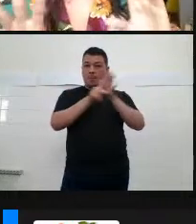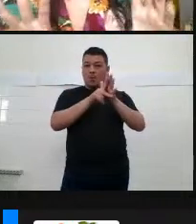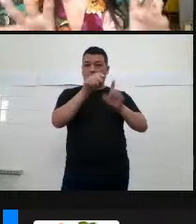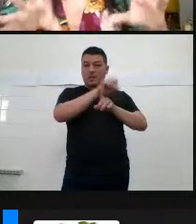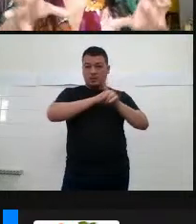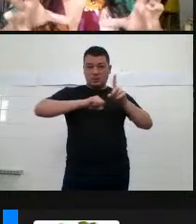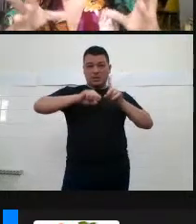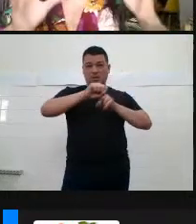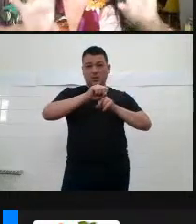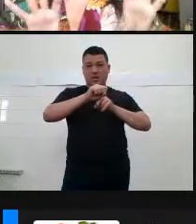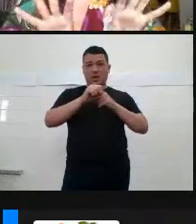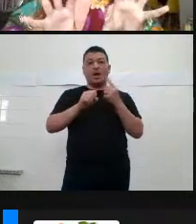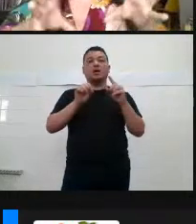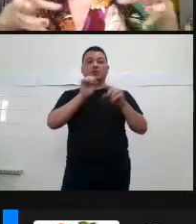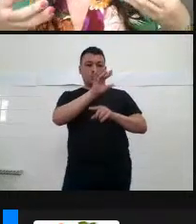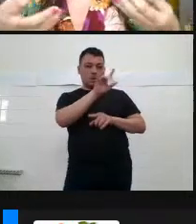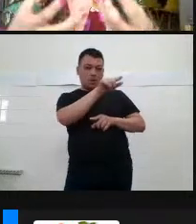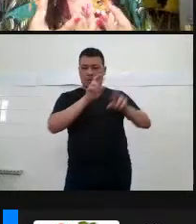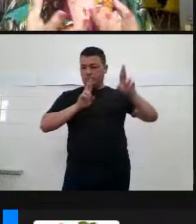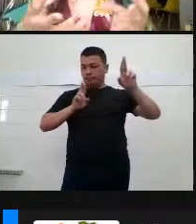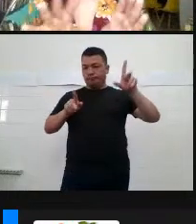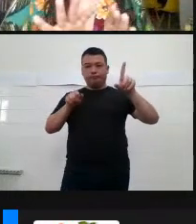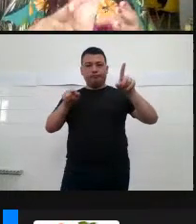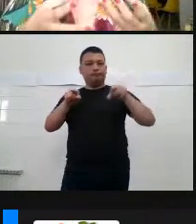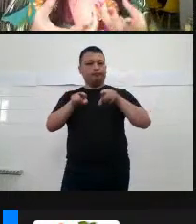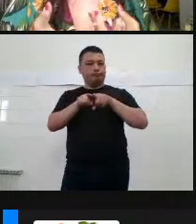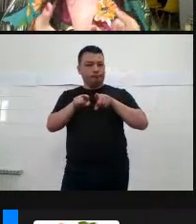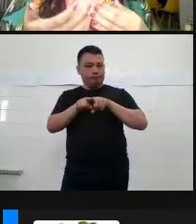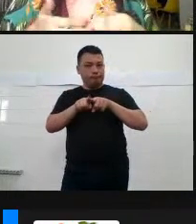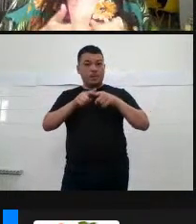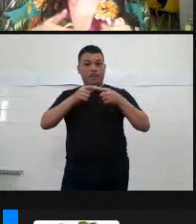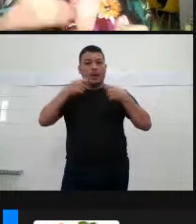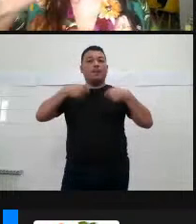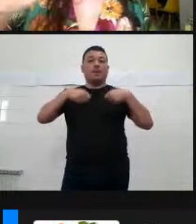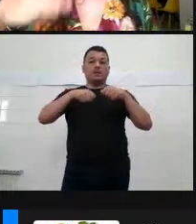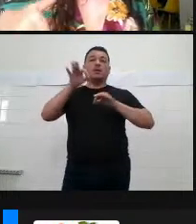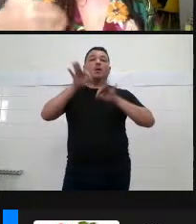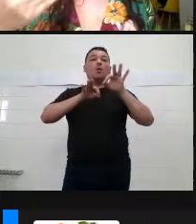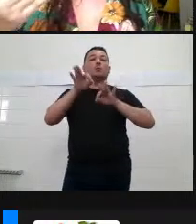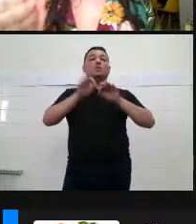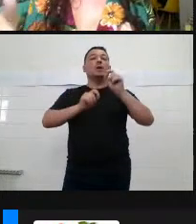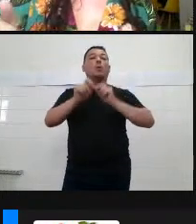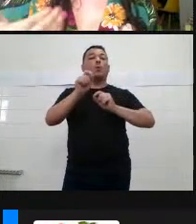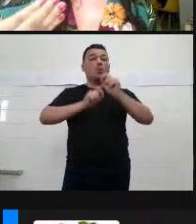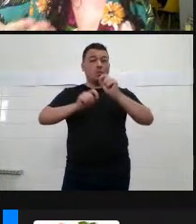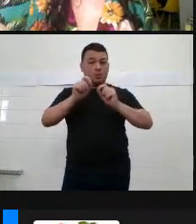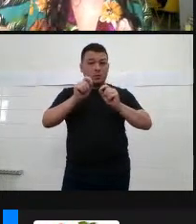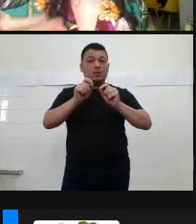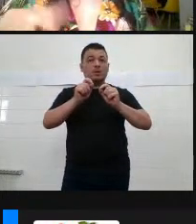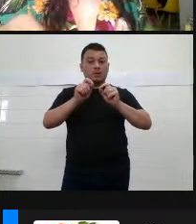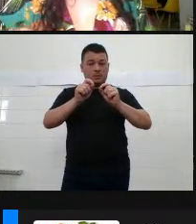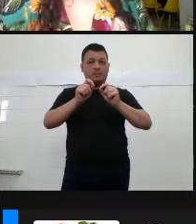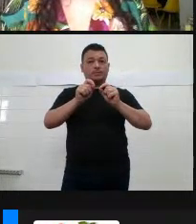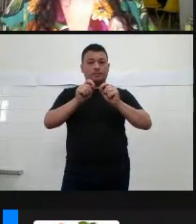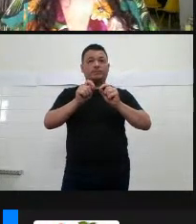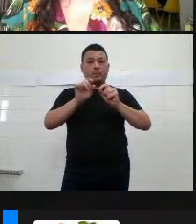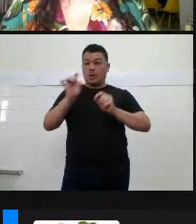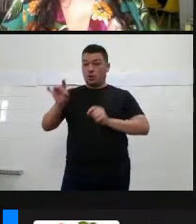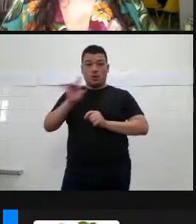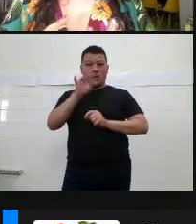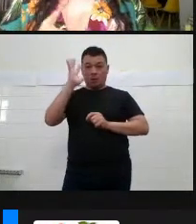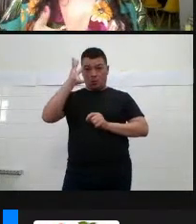social e, claro, a necessidade de organizar também a própria funcionalidade